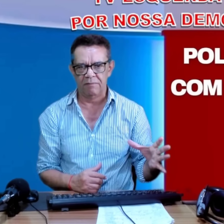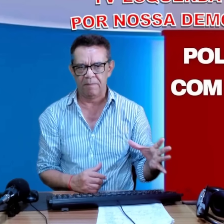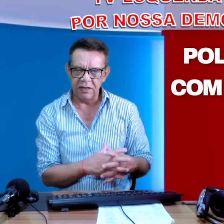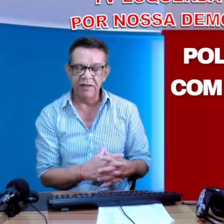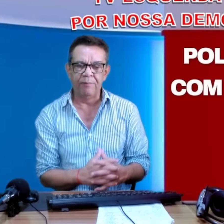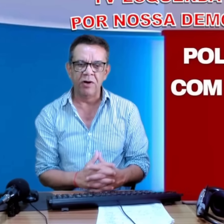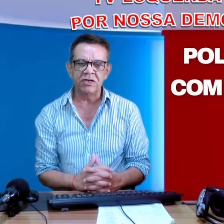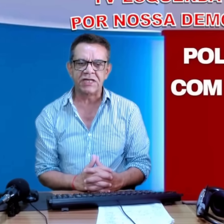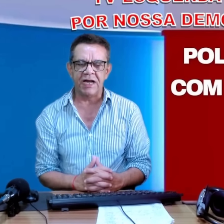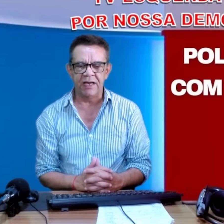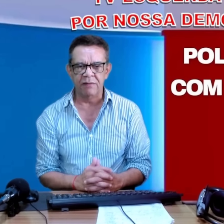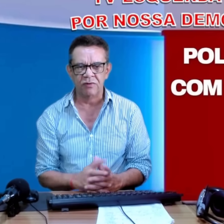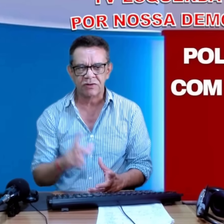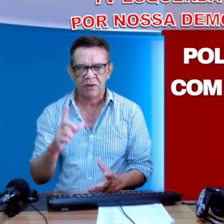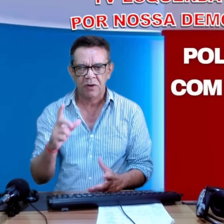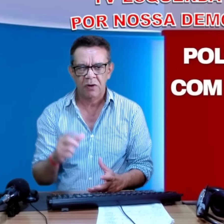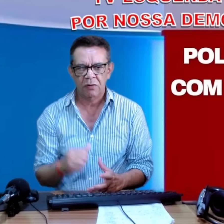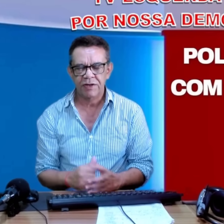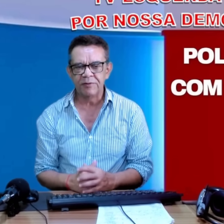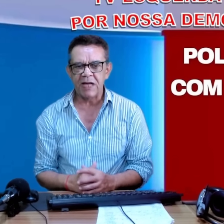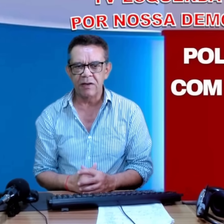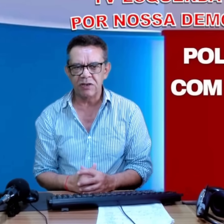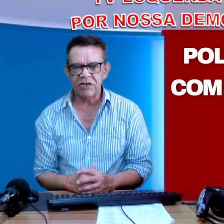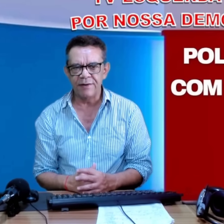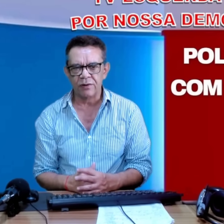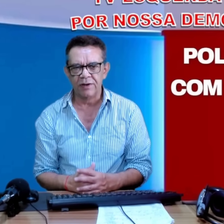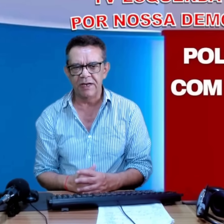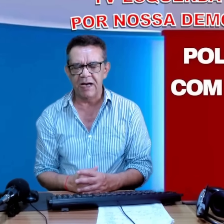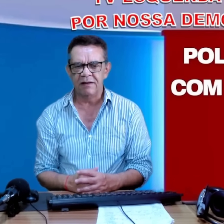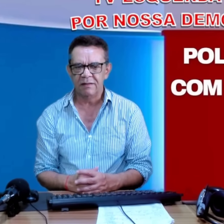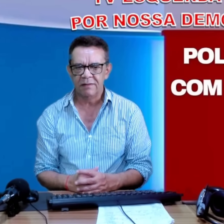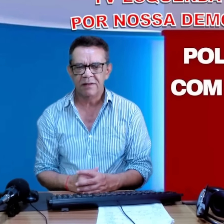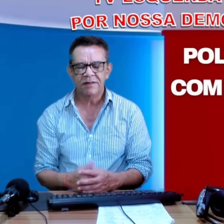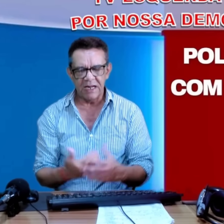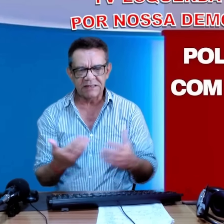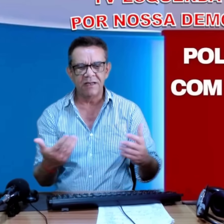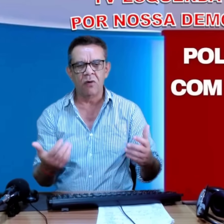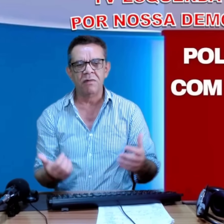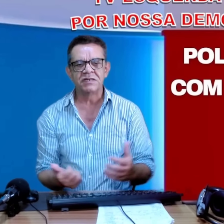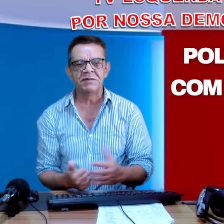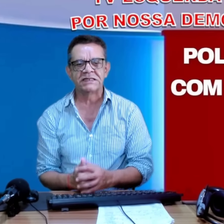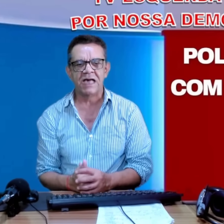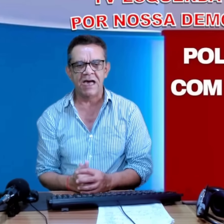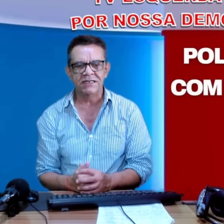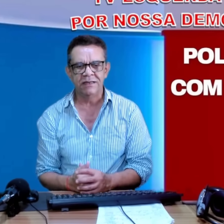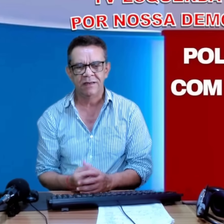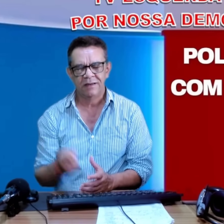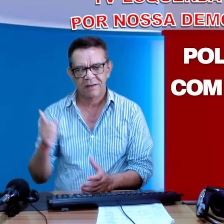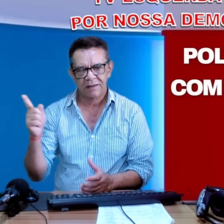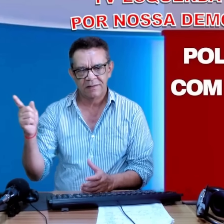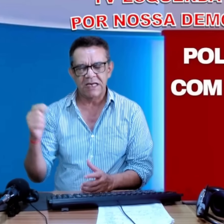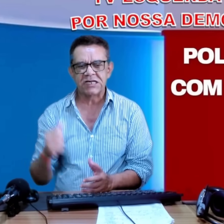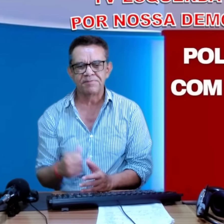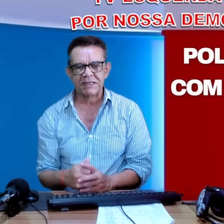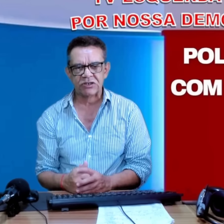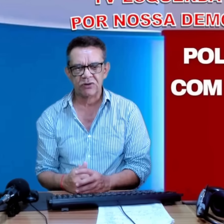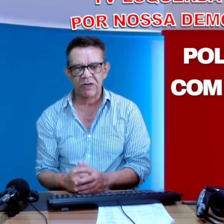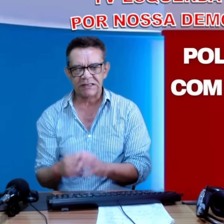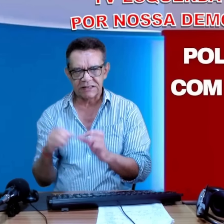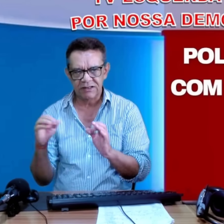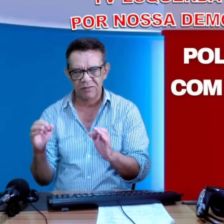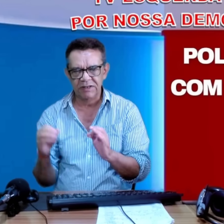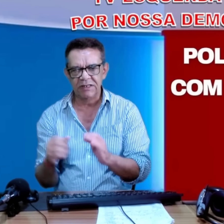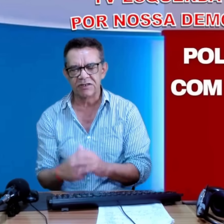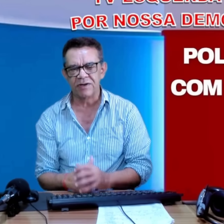invasão. E depois nós traremos o deputado Rogério Corrêa, trazendo algumas mensagens dessas